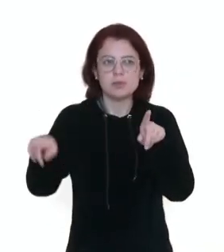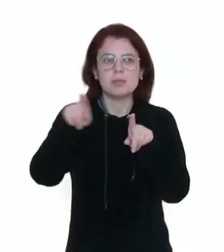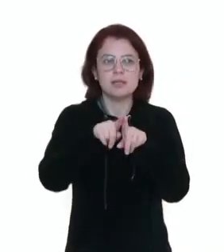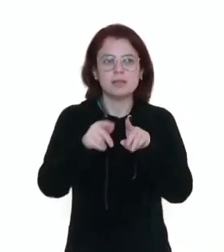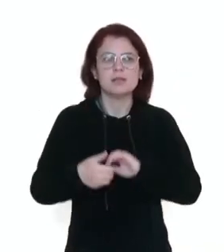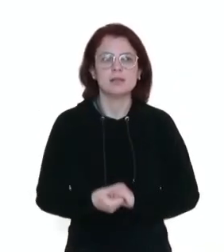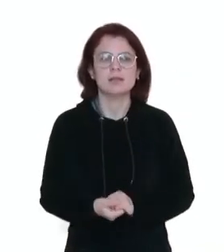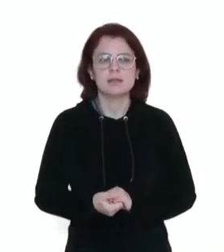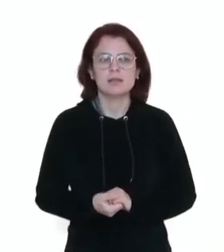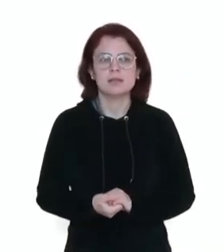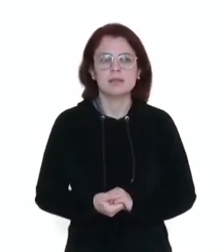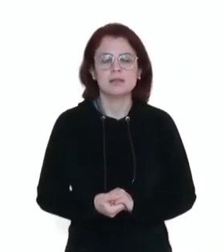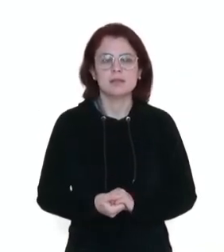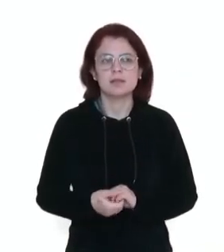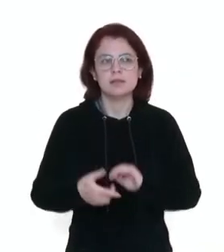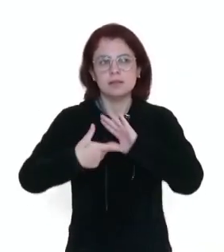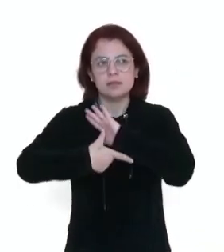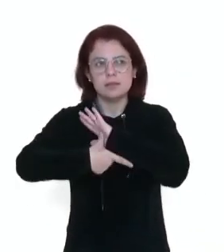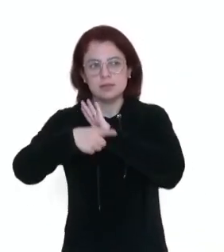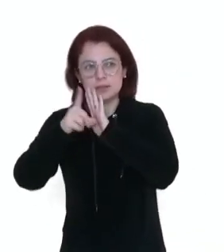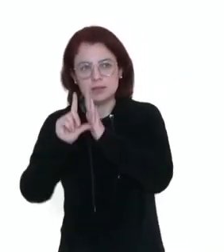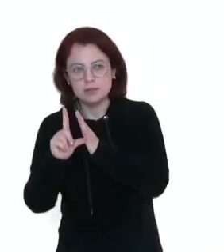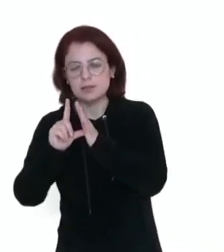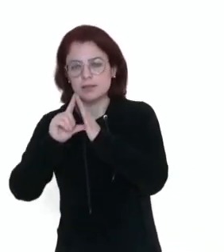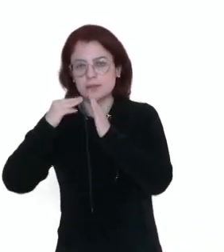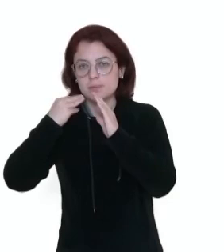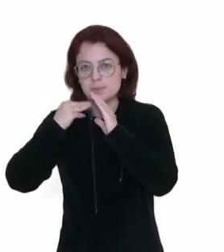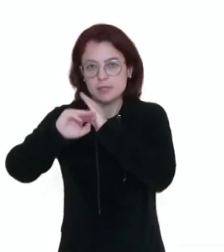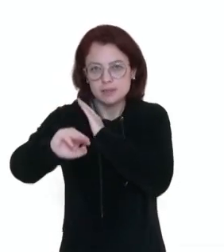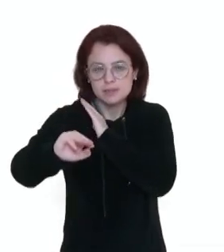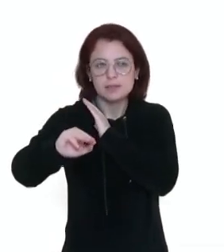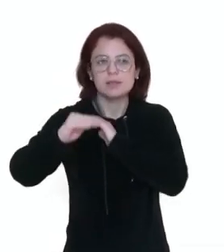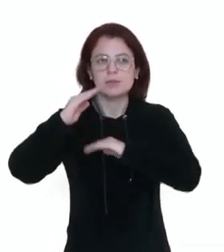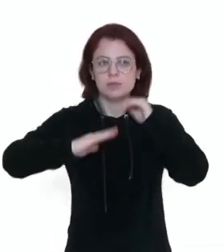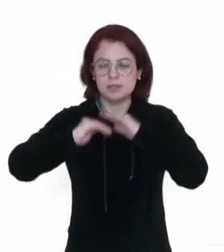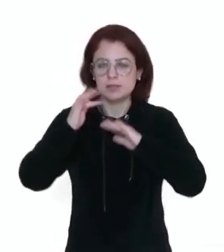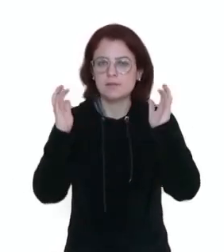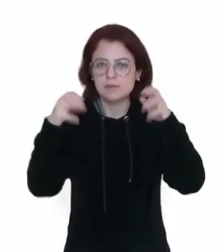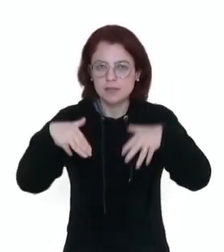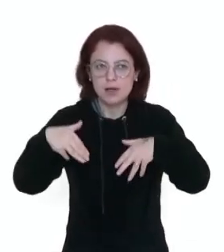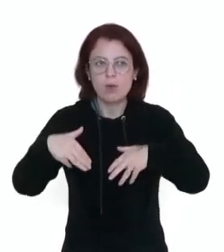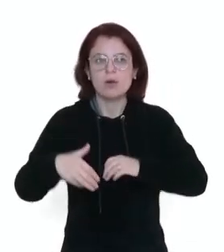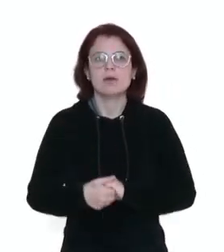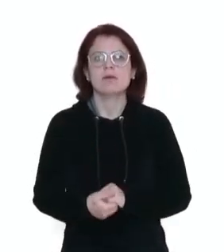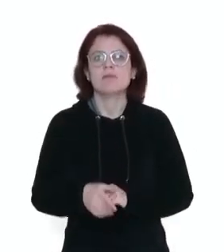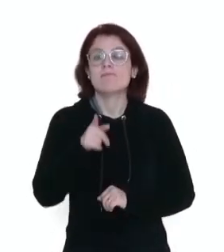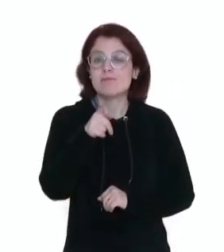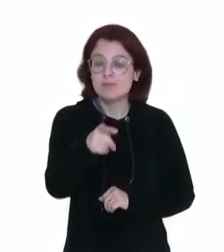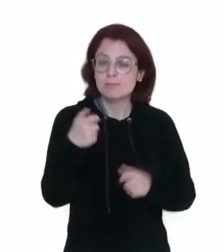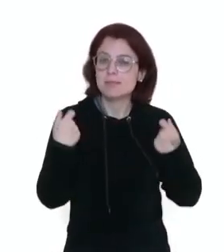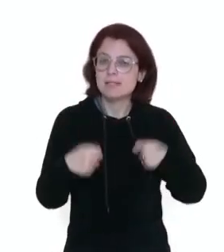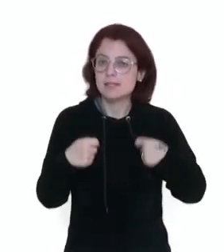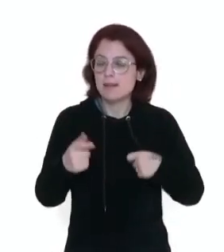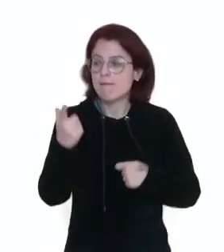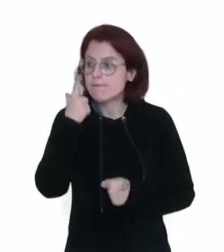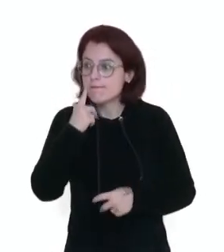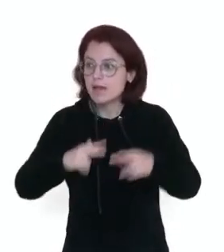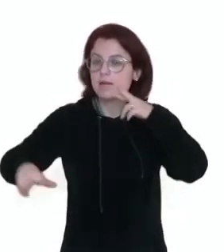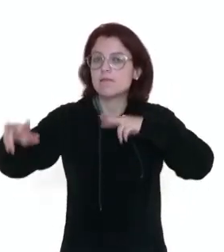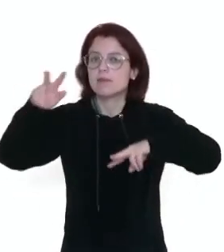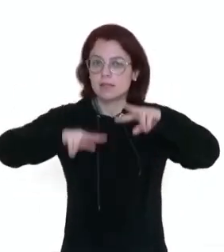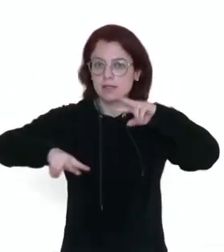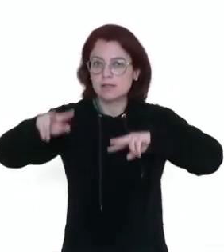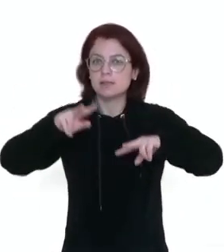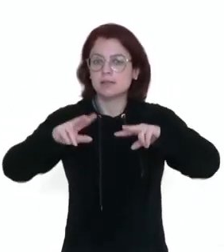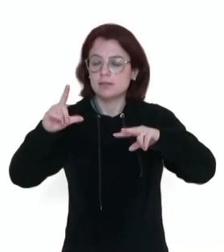vocês, né? Então, antes de enviar ali a produção final de vocês, vocês verifiquem se